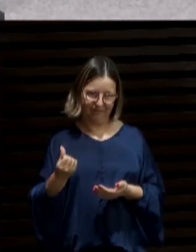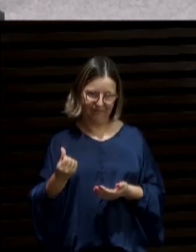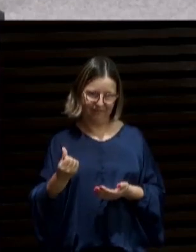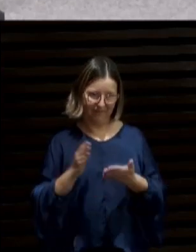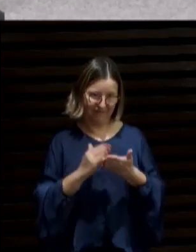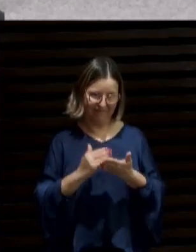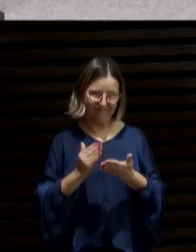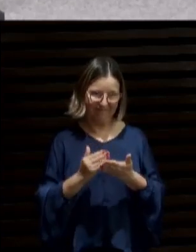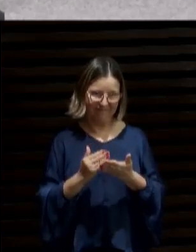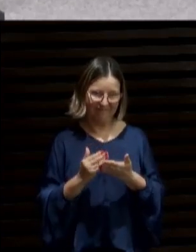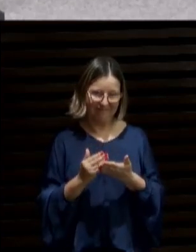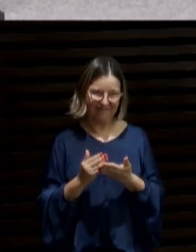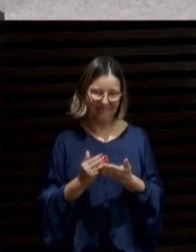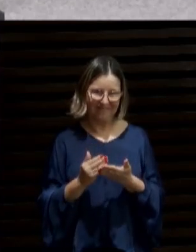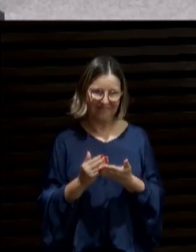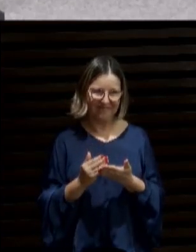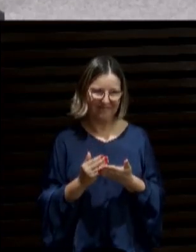66 livros.